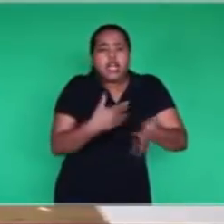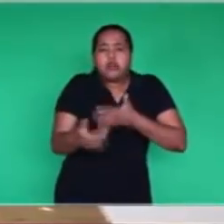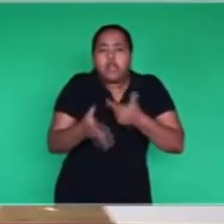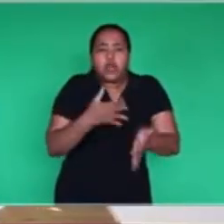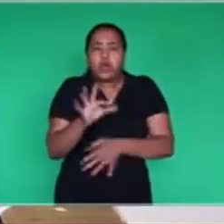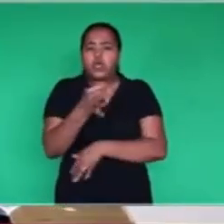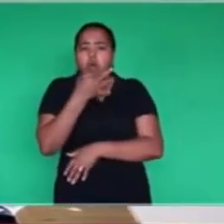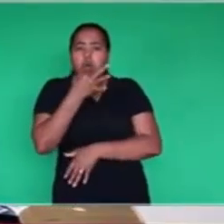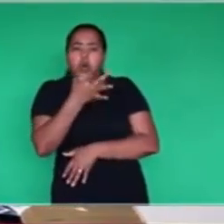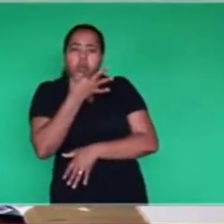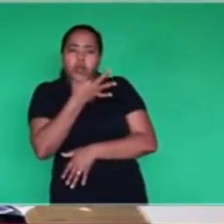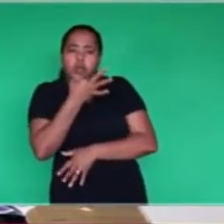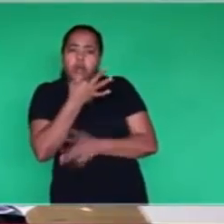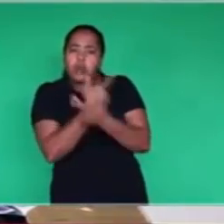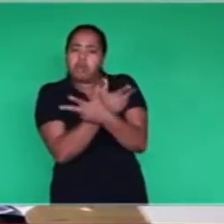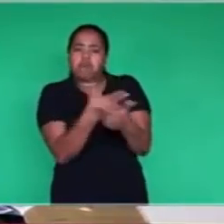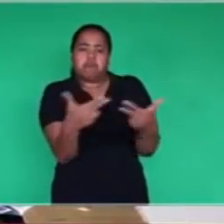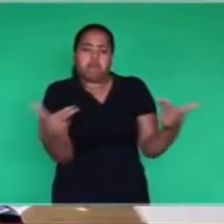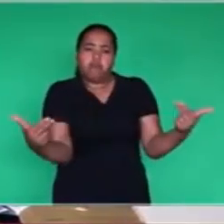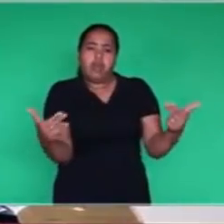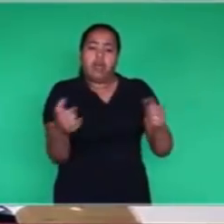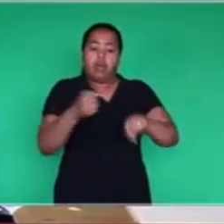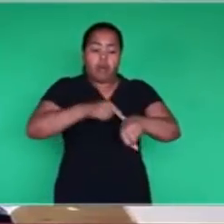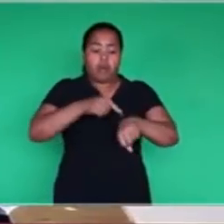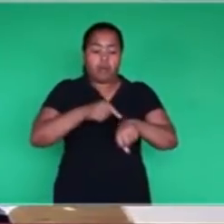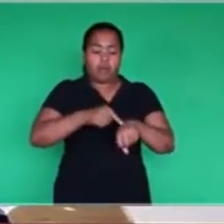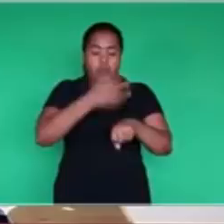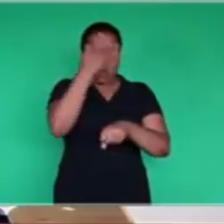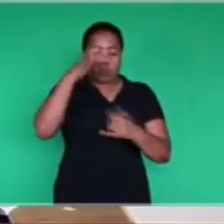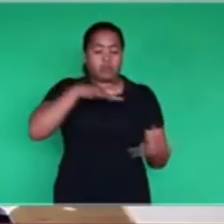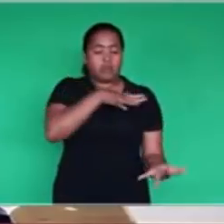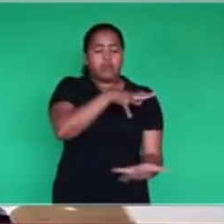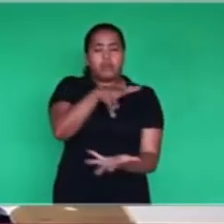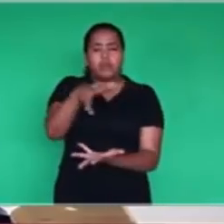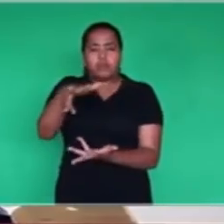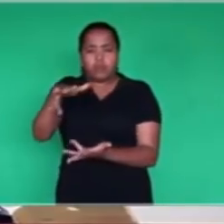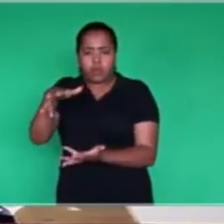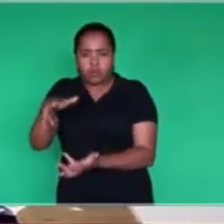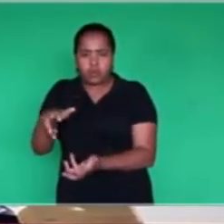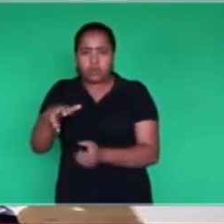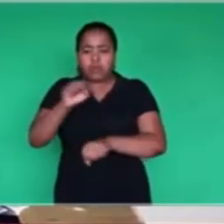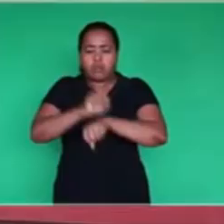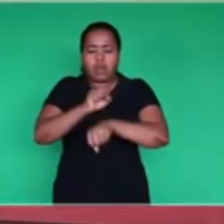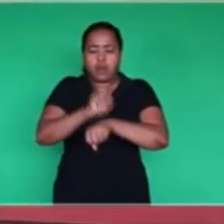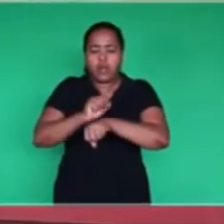a situação do mundo que aguardará a vinda do